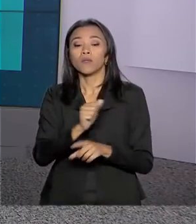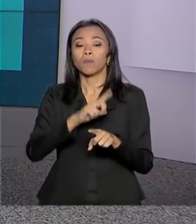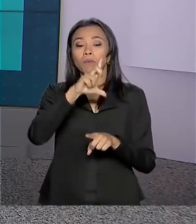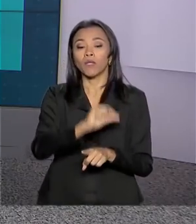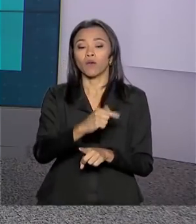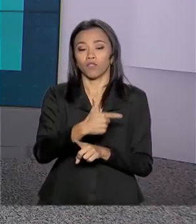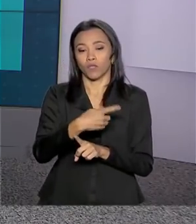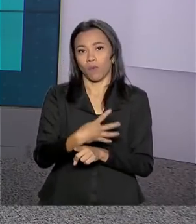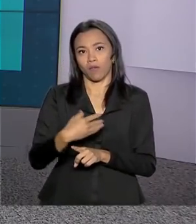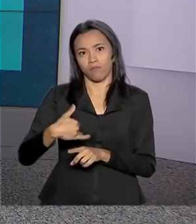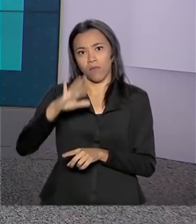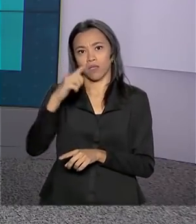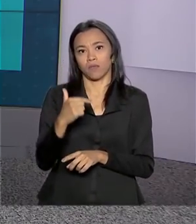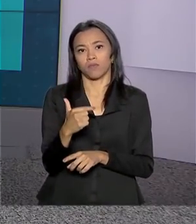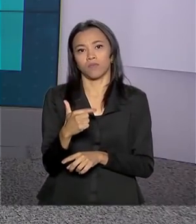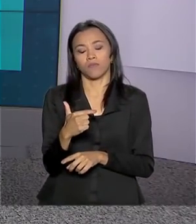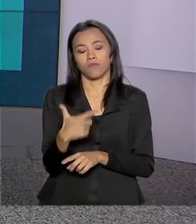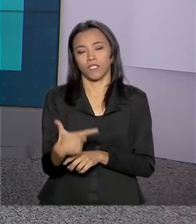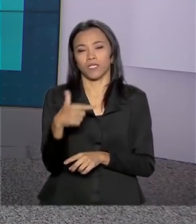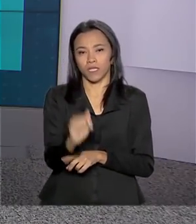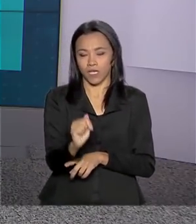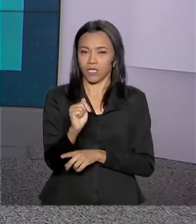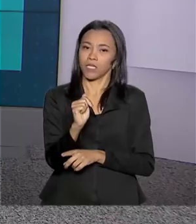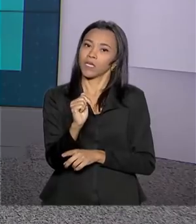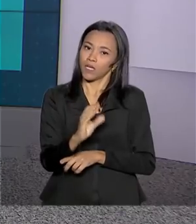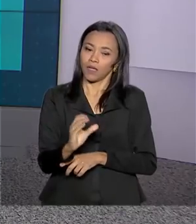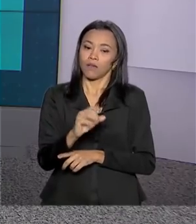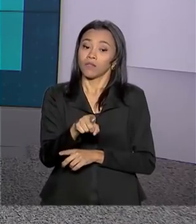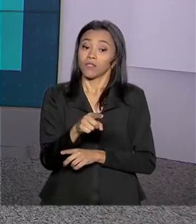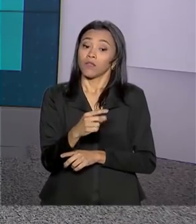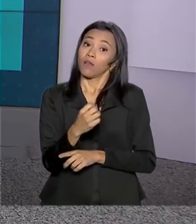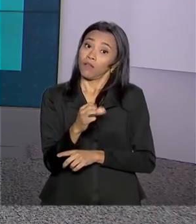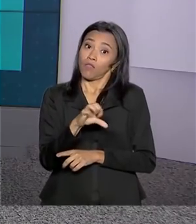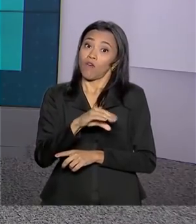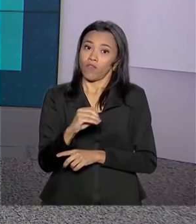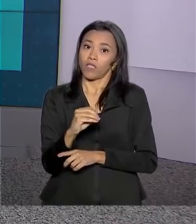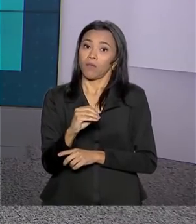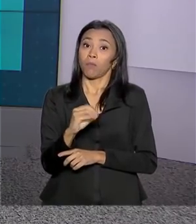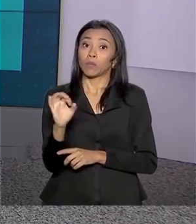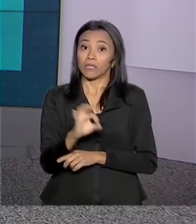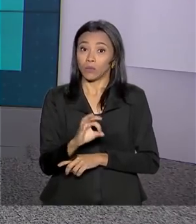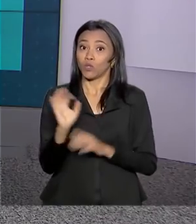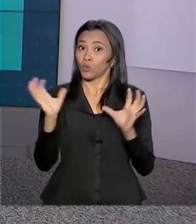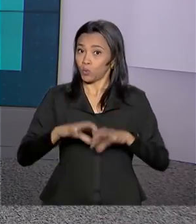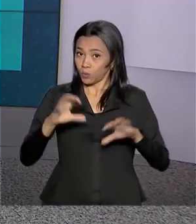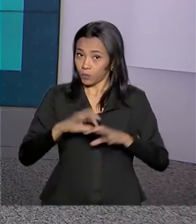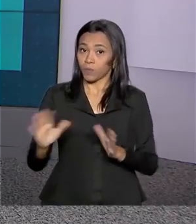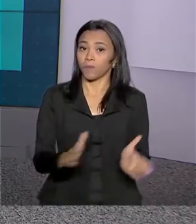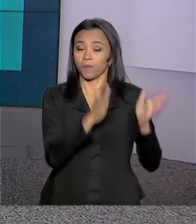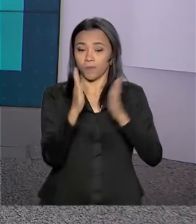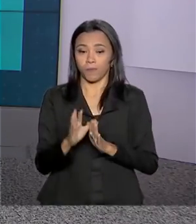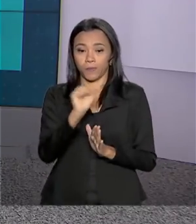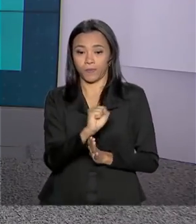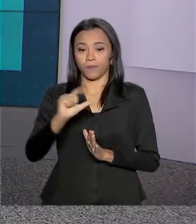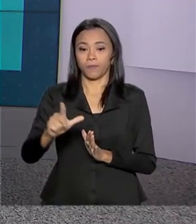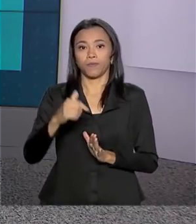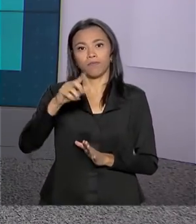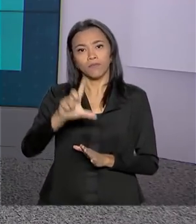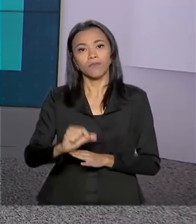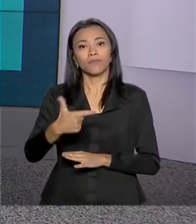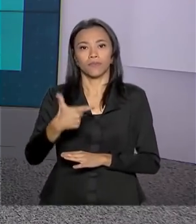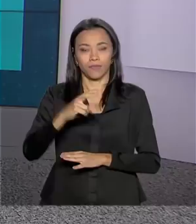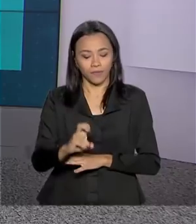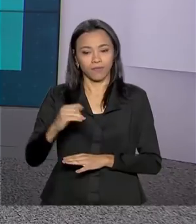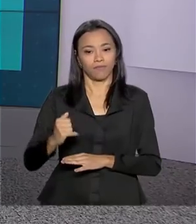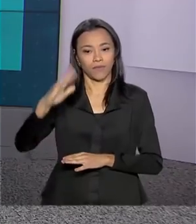24 máxima de 27° 90% de possibilidade de chuva e em são luís mínima de 25